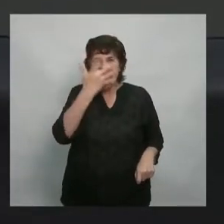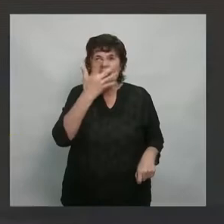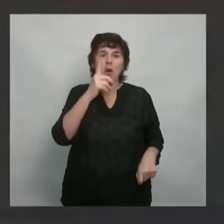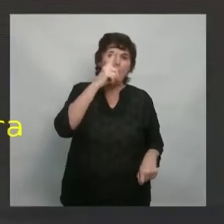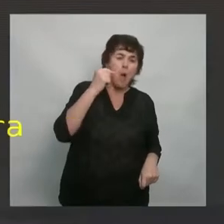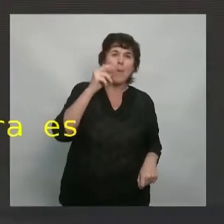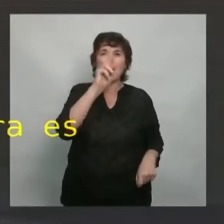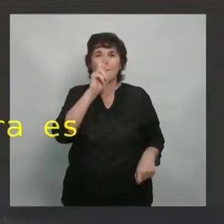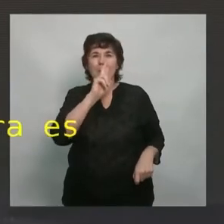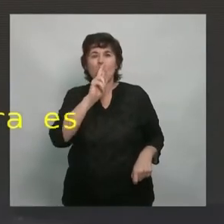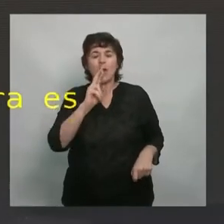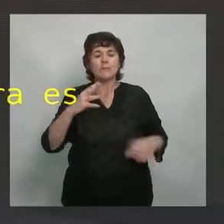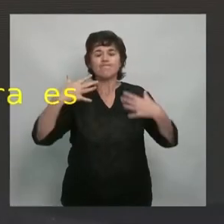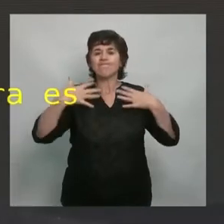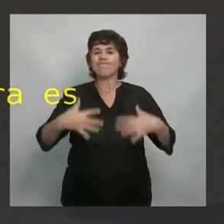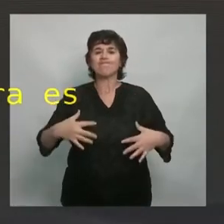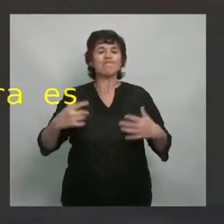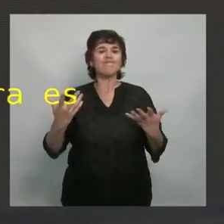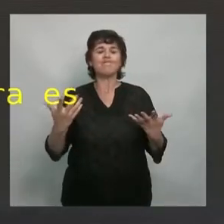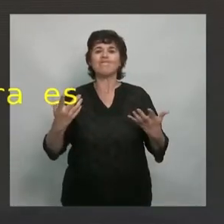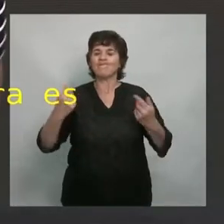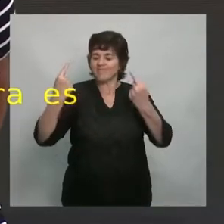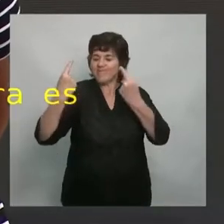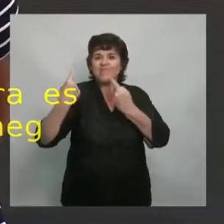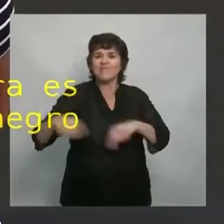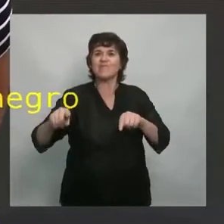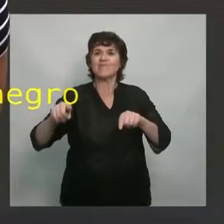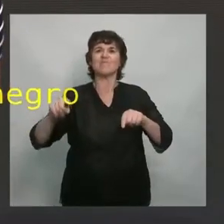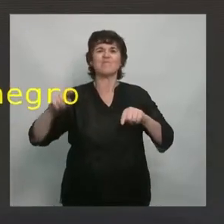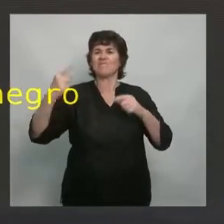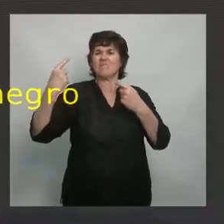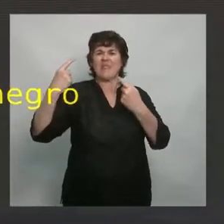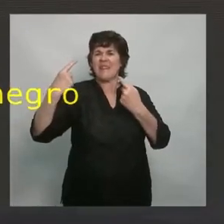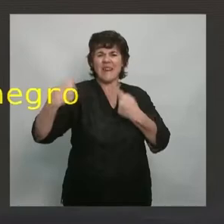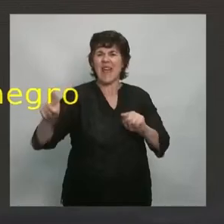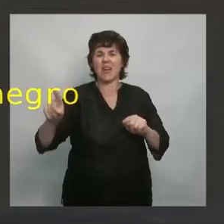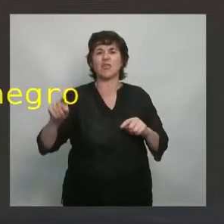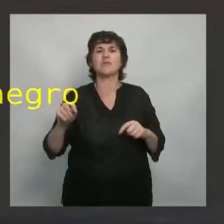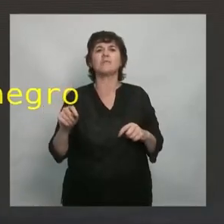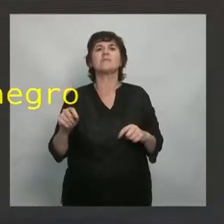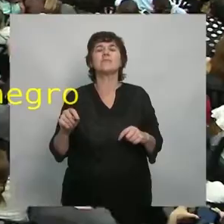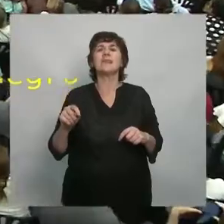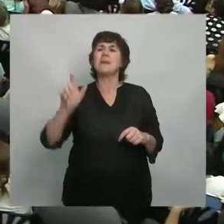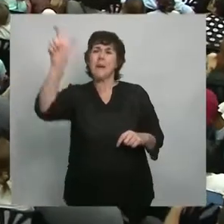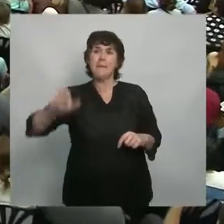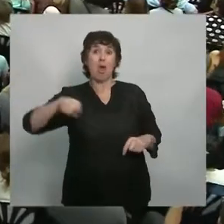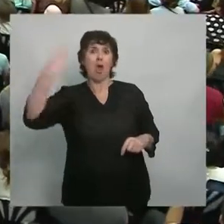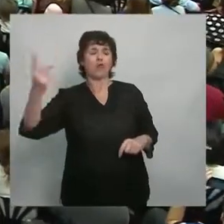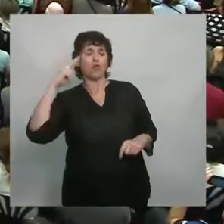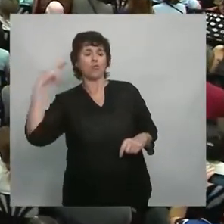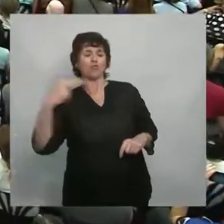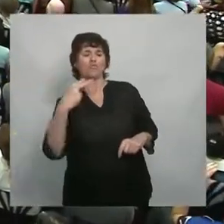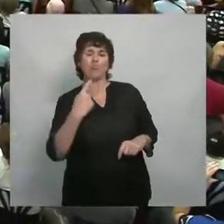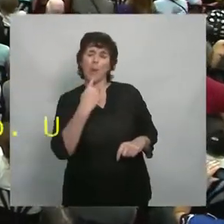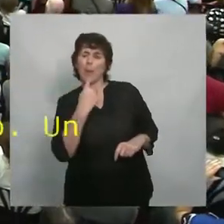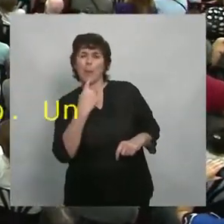um corpo estranho. É ser um corpo que as pessoas sempre duvidam dele. Ou é ser um corpo que chega pela primeira